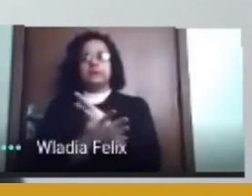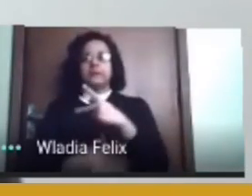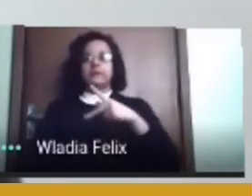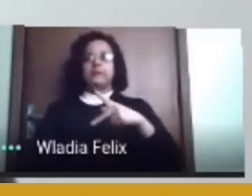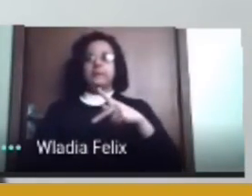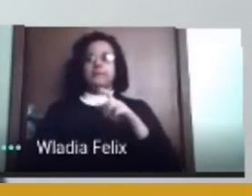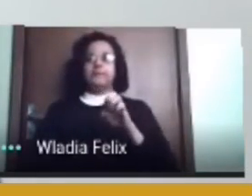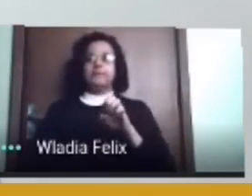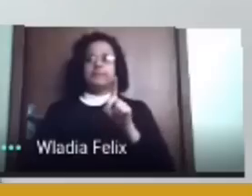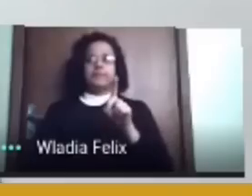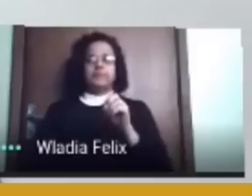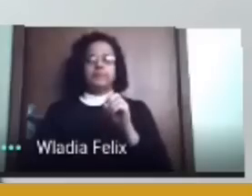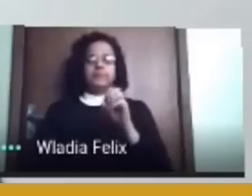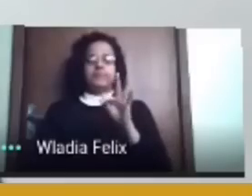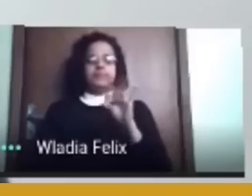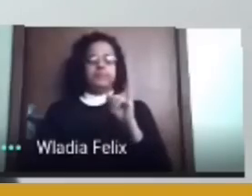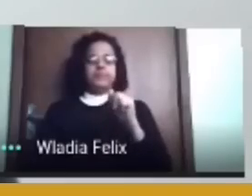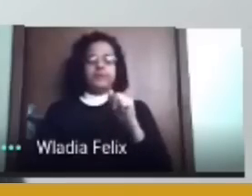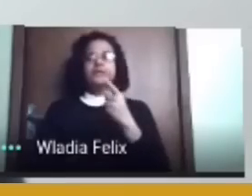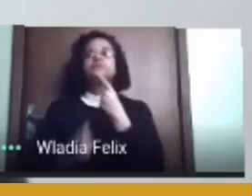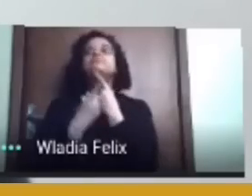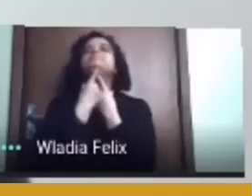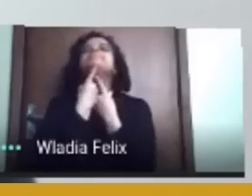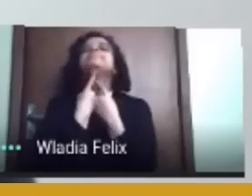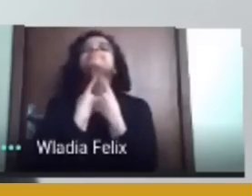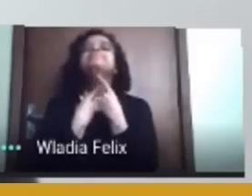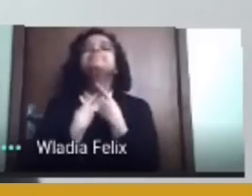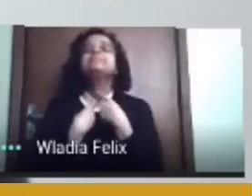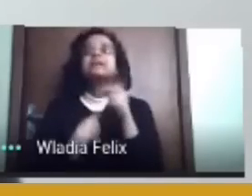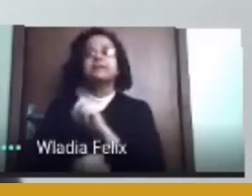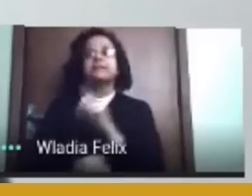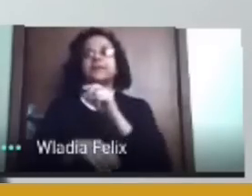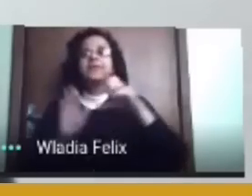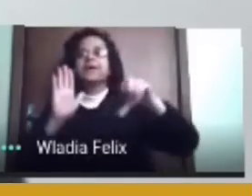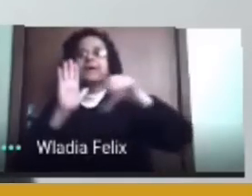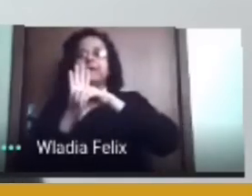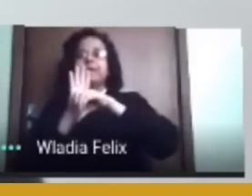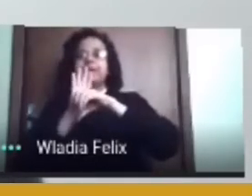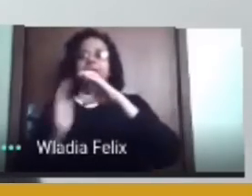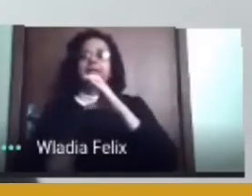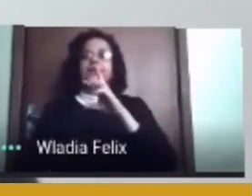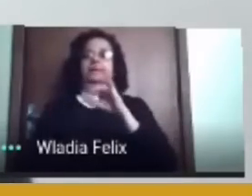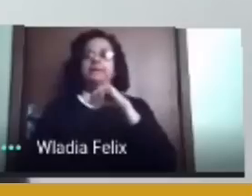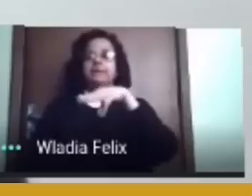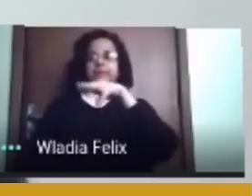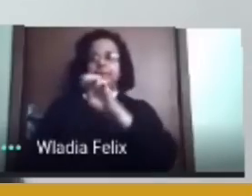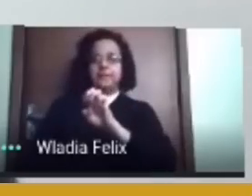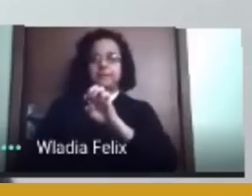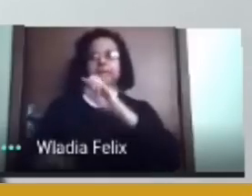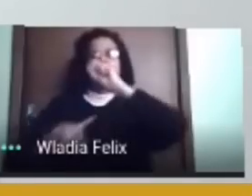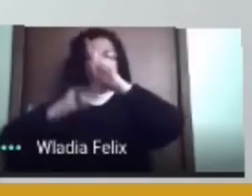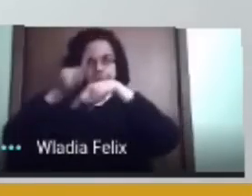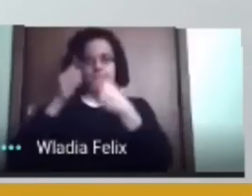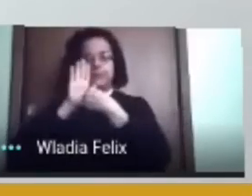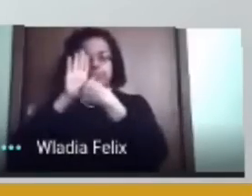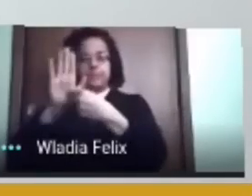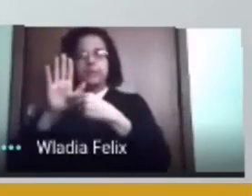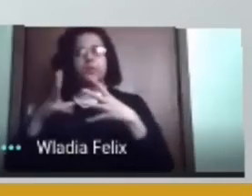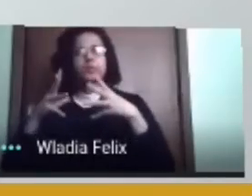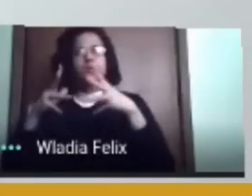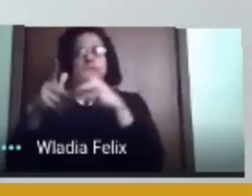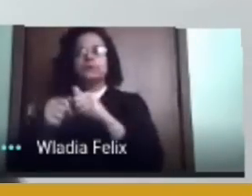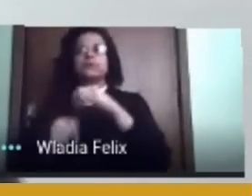é o crime. Tá? Daqui a pouco eu vou mostrar para vocês todos os crimes que aparecem em relação ao aspecto da